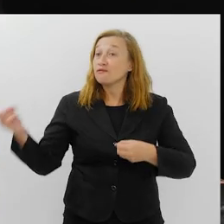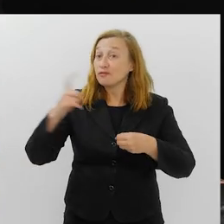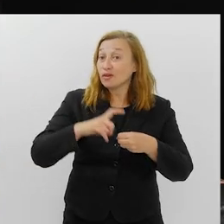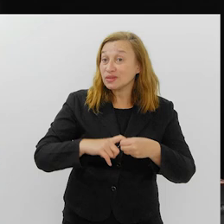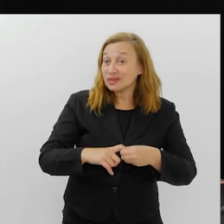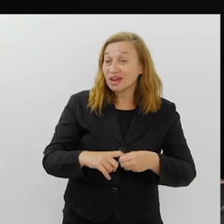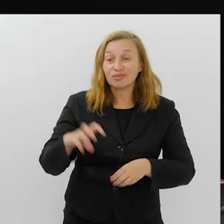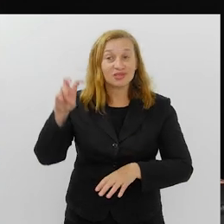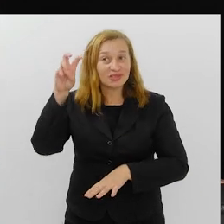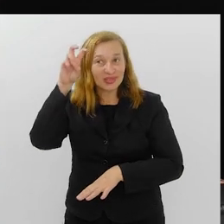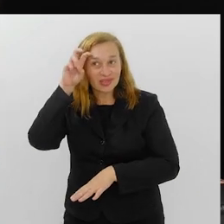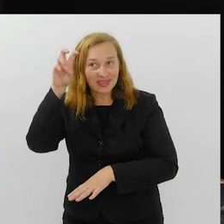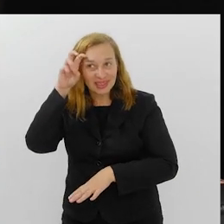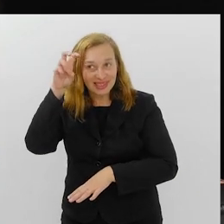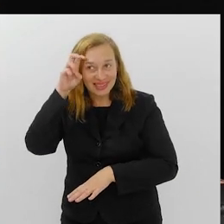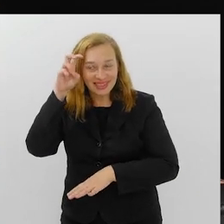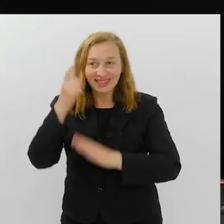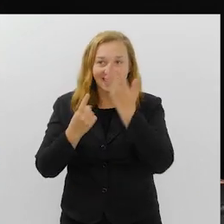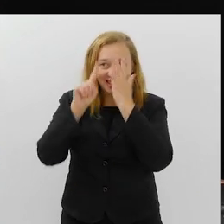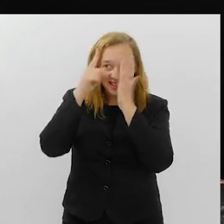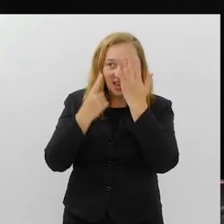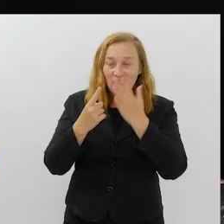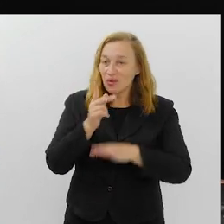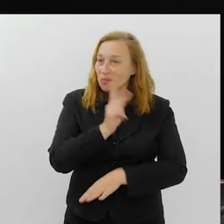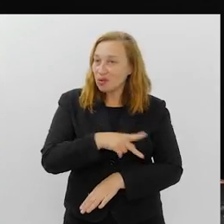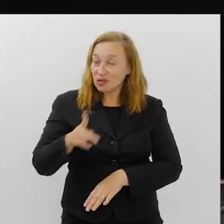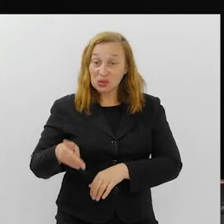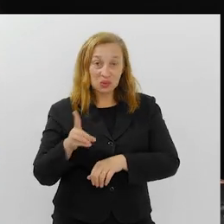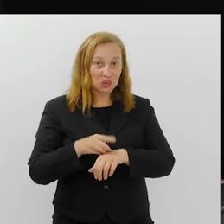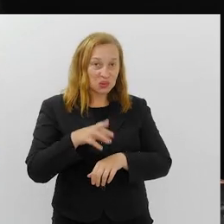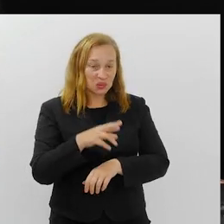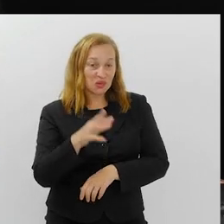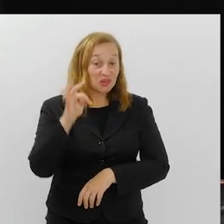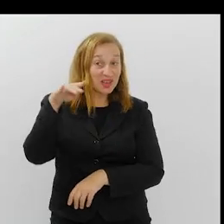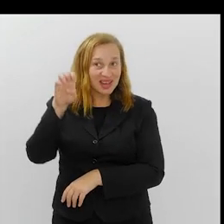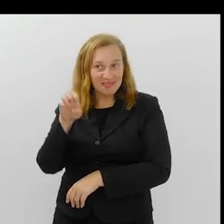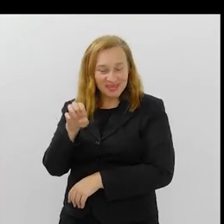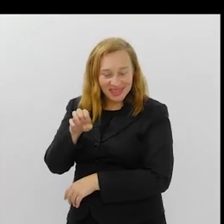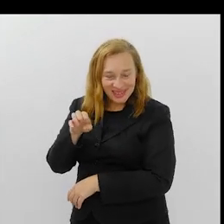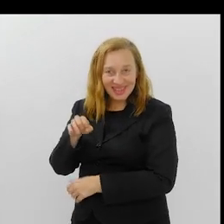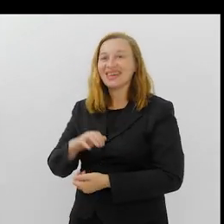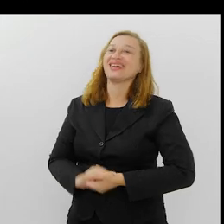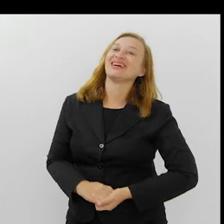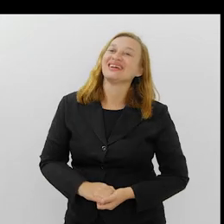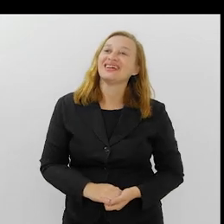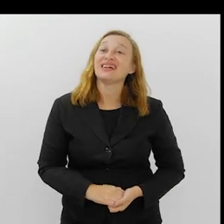Voltamos com o Quintas com Quintais e eu sigo conversando com o professor, o doutor Felipe Ferreira.